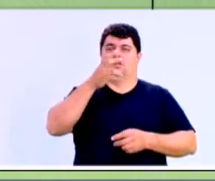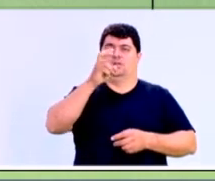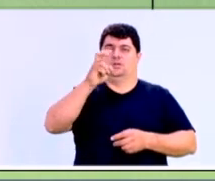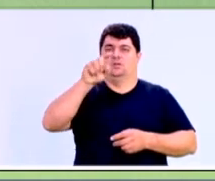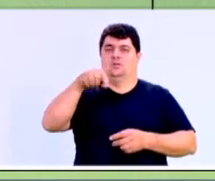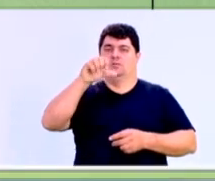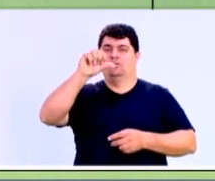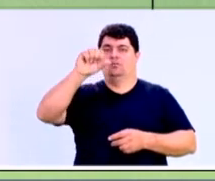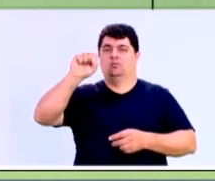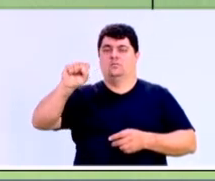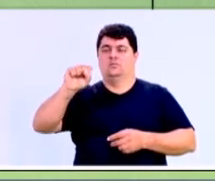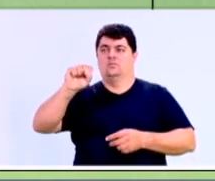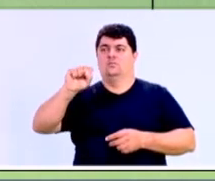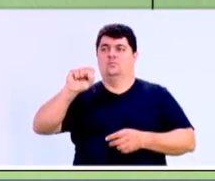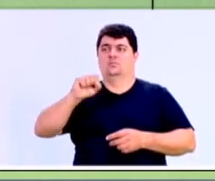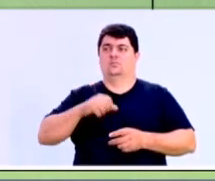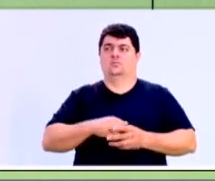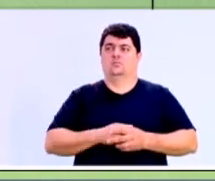35,98.